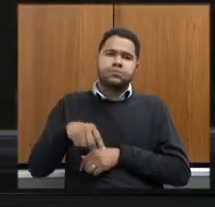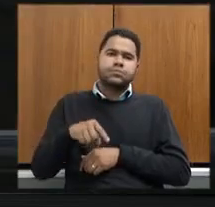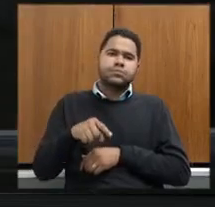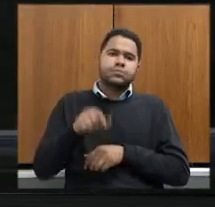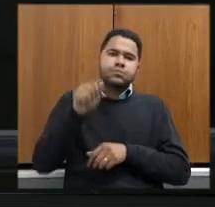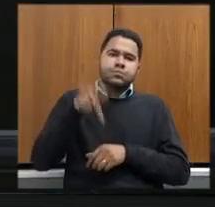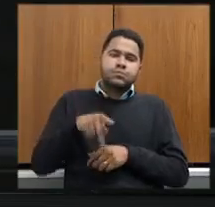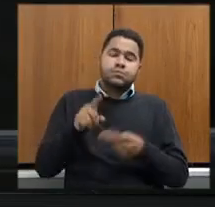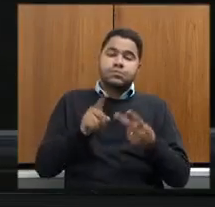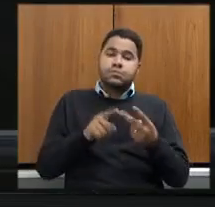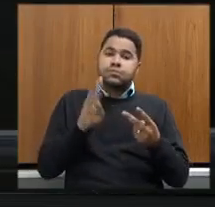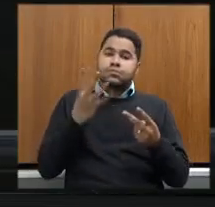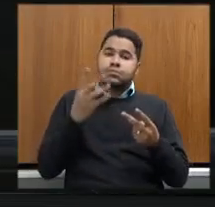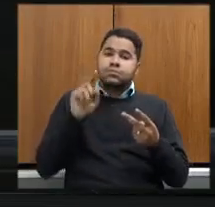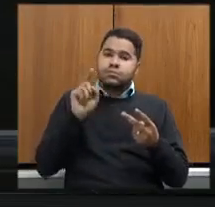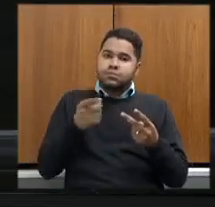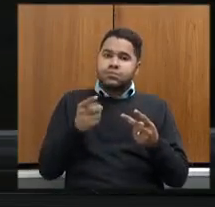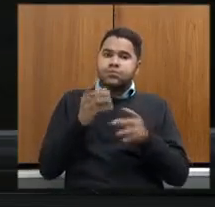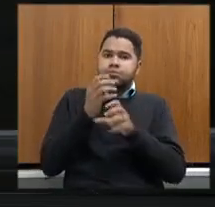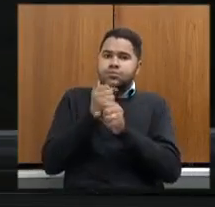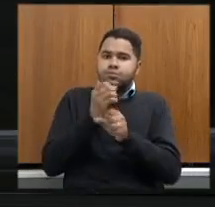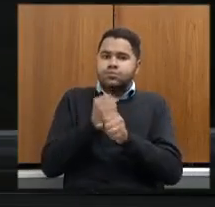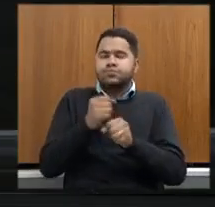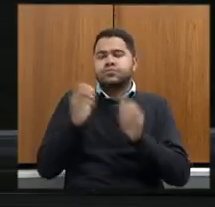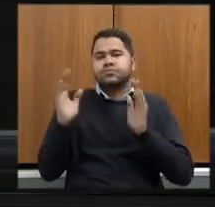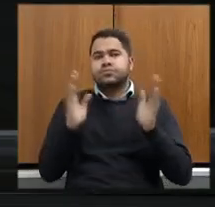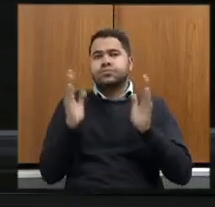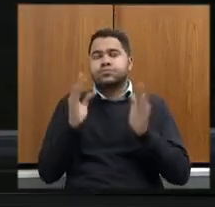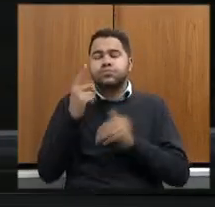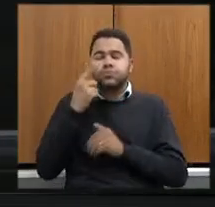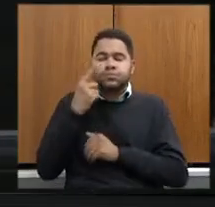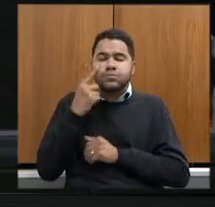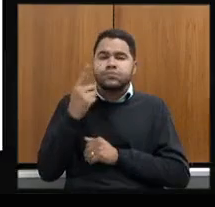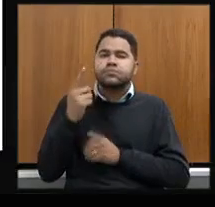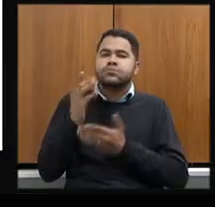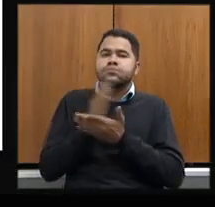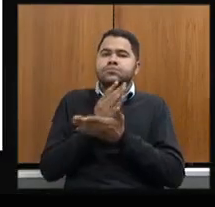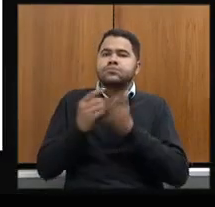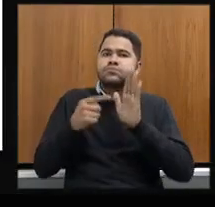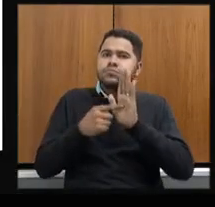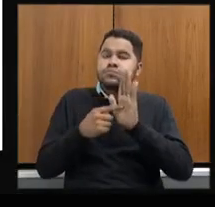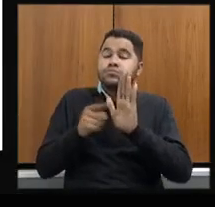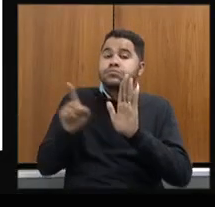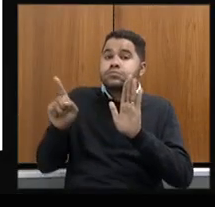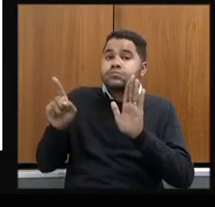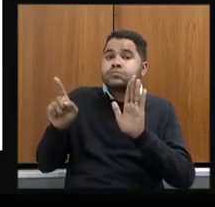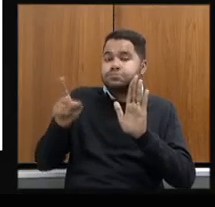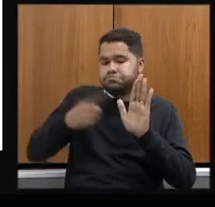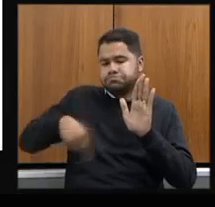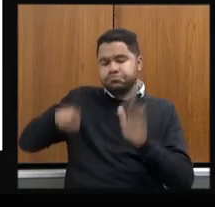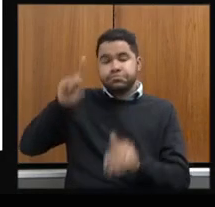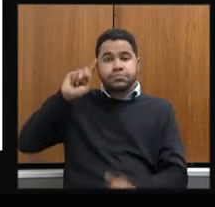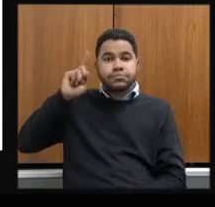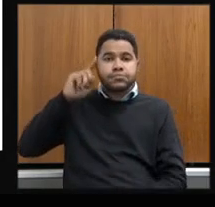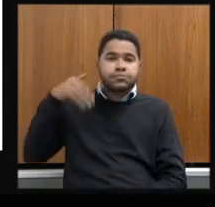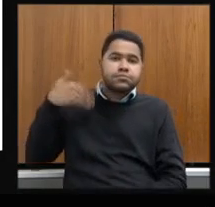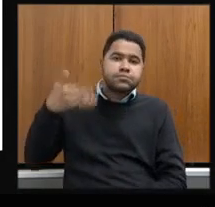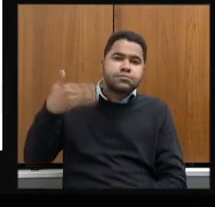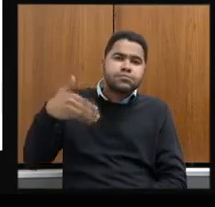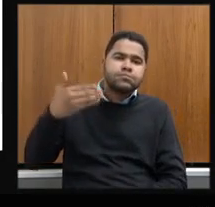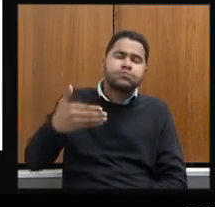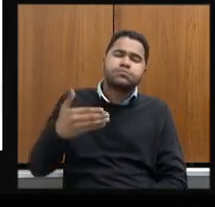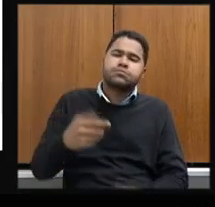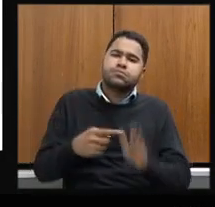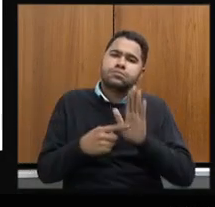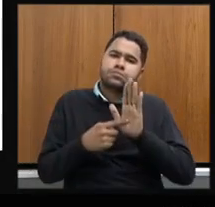4.944 processo de contagem de tempo aqui nessa tela a gente trata em alguns momentos algumas coisas que são do nosso dia a dia mas que demonstram